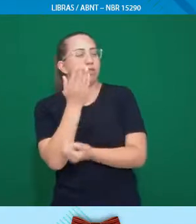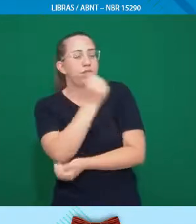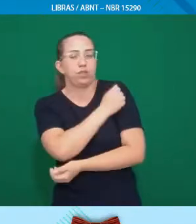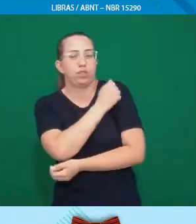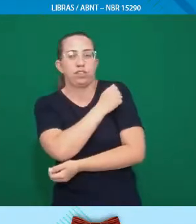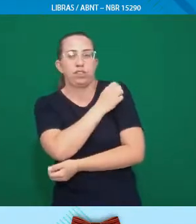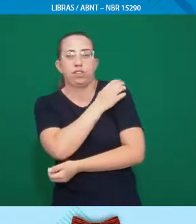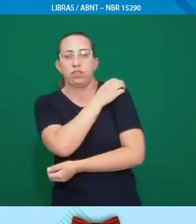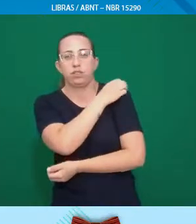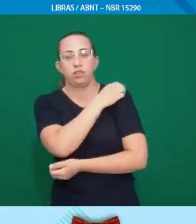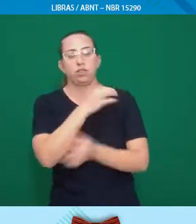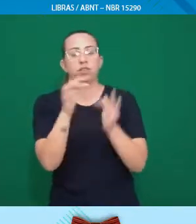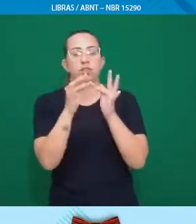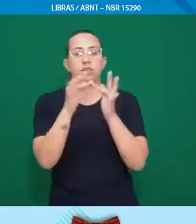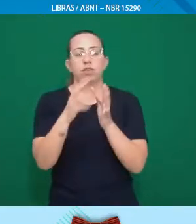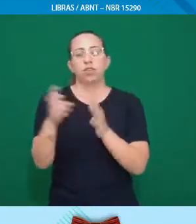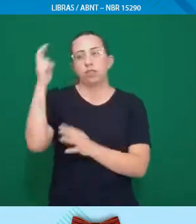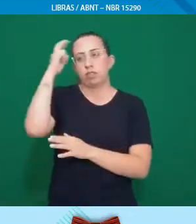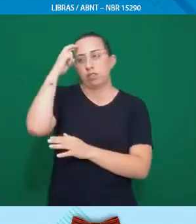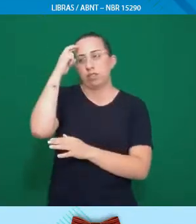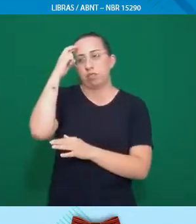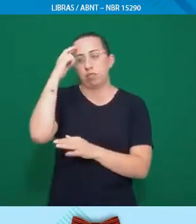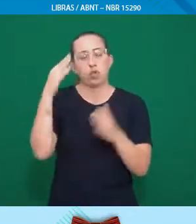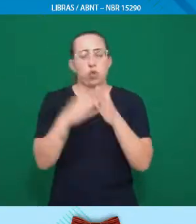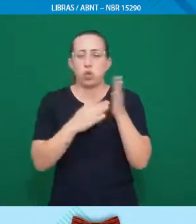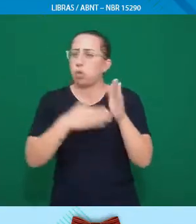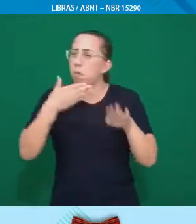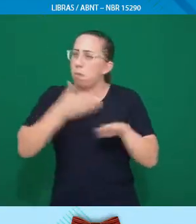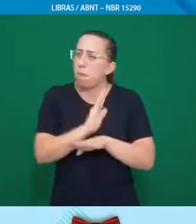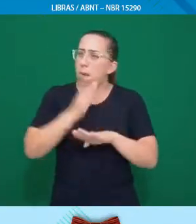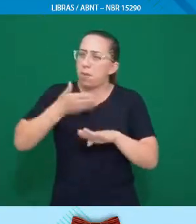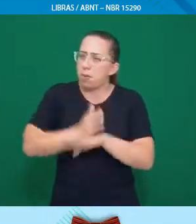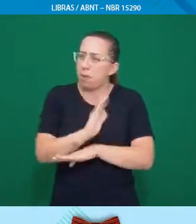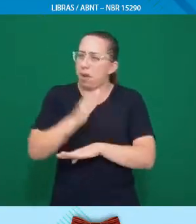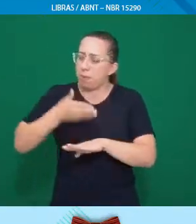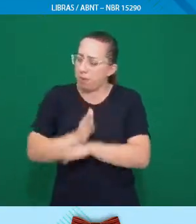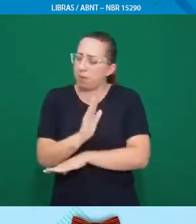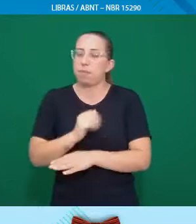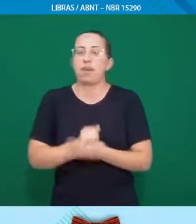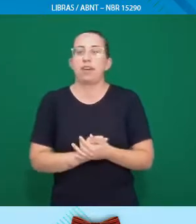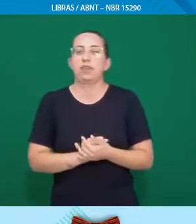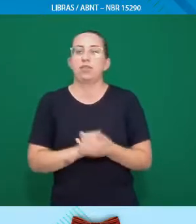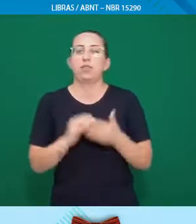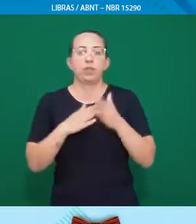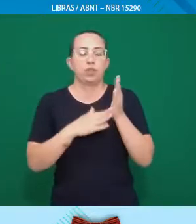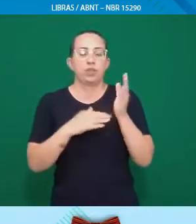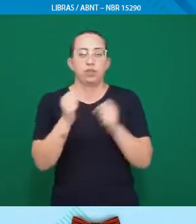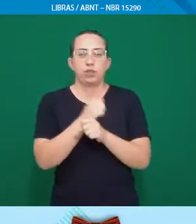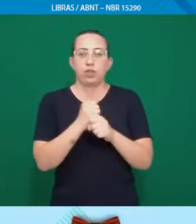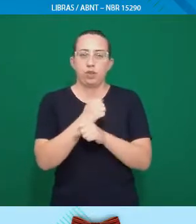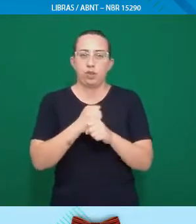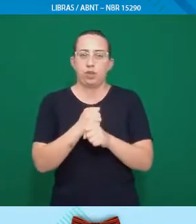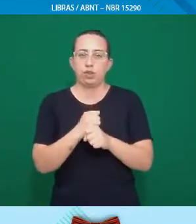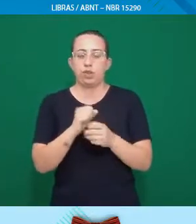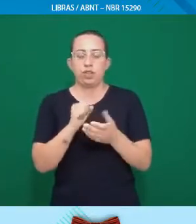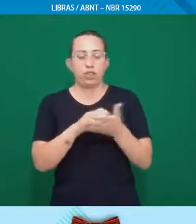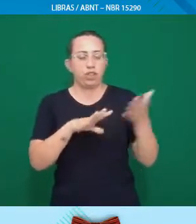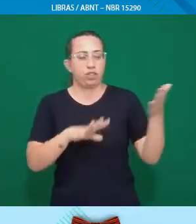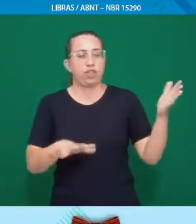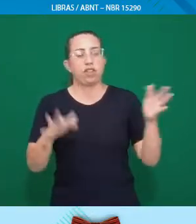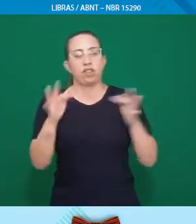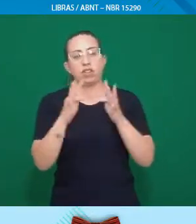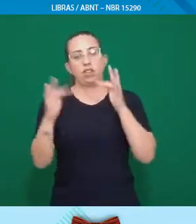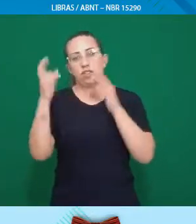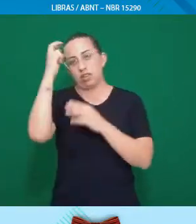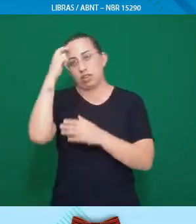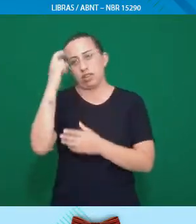e nós tivemos um engajamento uma participação efetiva das famílias durante todo esse tempo de atividades na Fundação